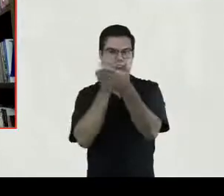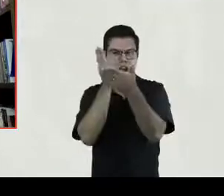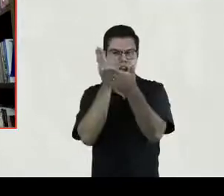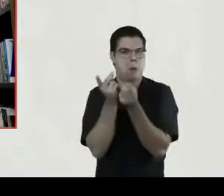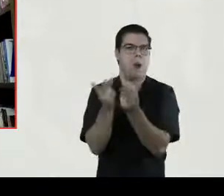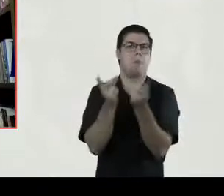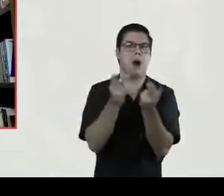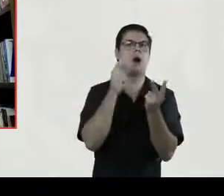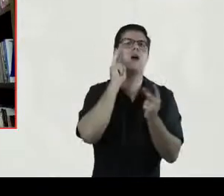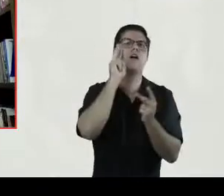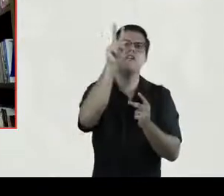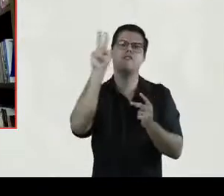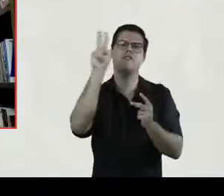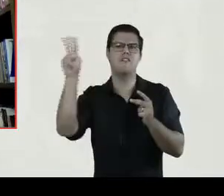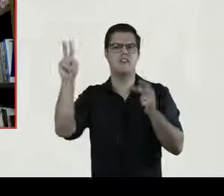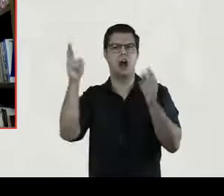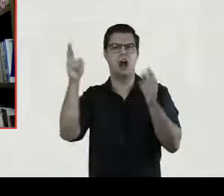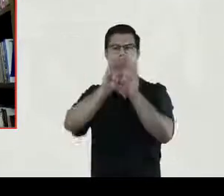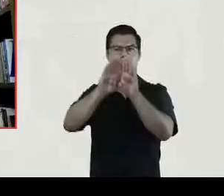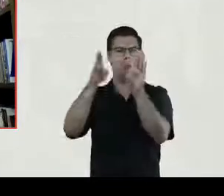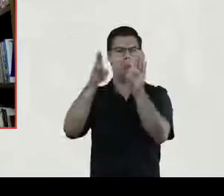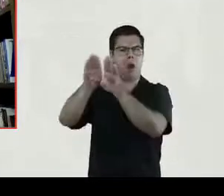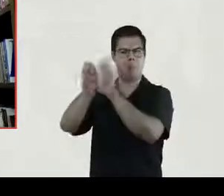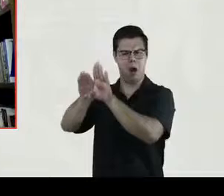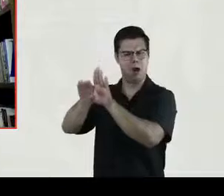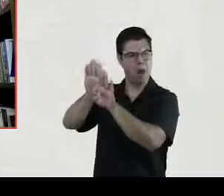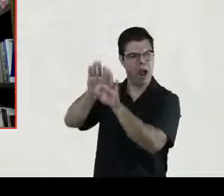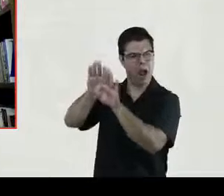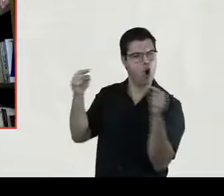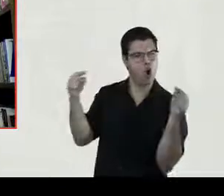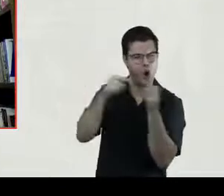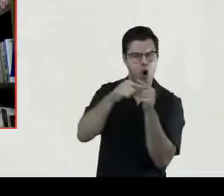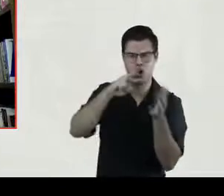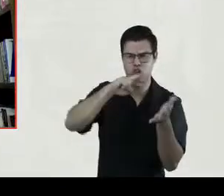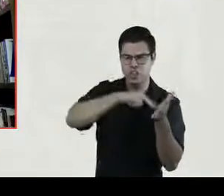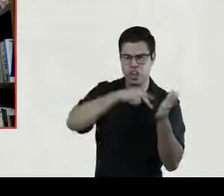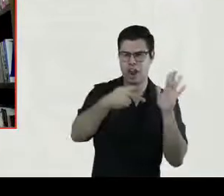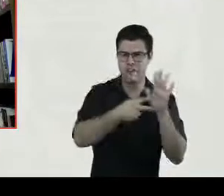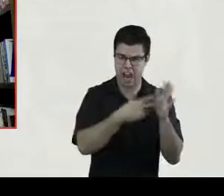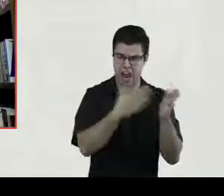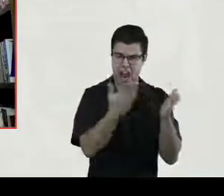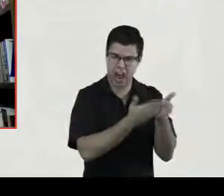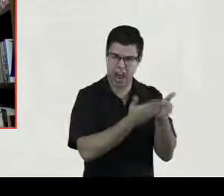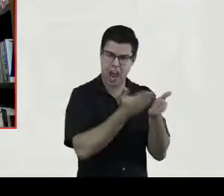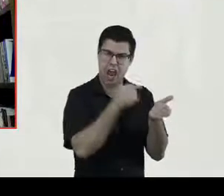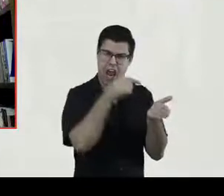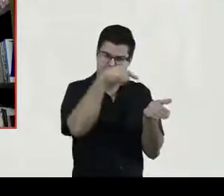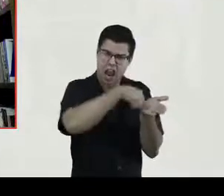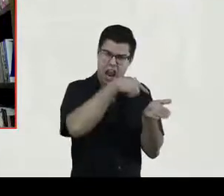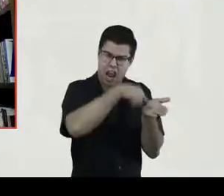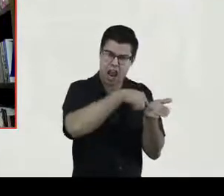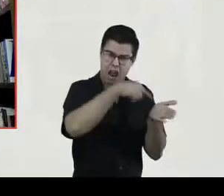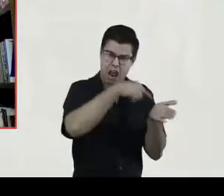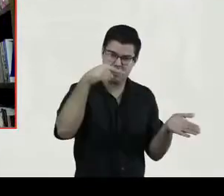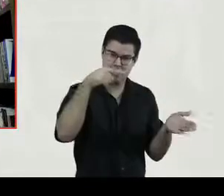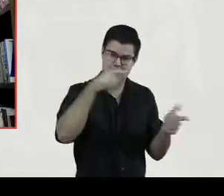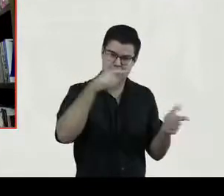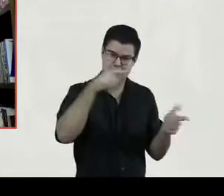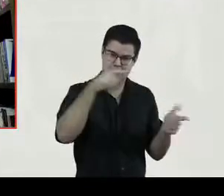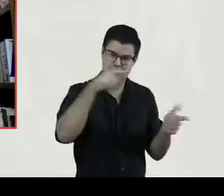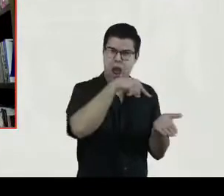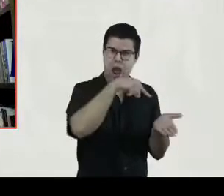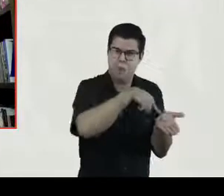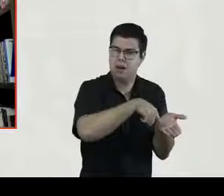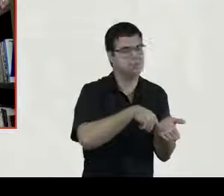livrarias serem fechadas, mas isso não é um problema do livro, gente, não é. Eu acho que o problema não é o livro, eu acho que o problema é talvez do